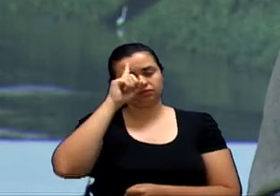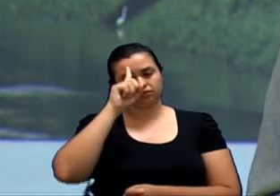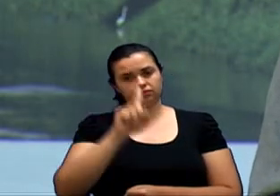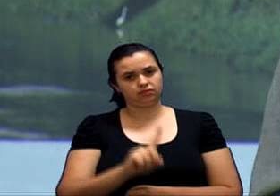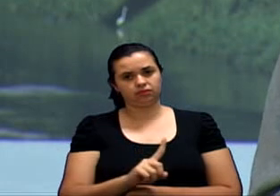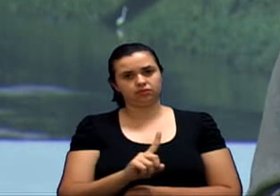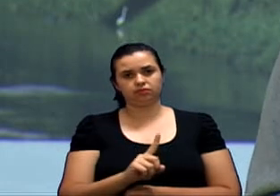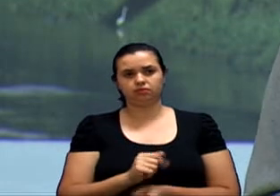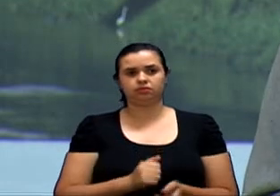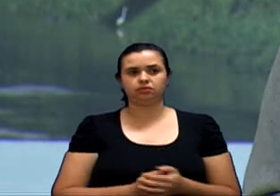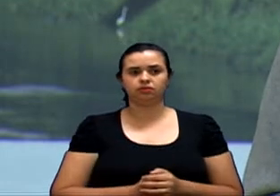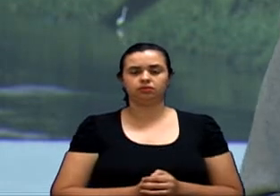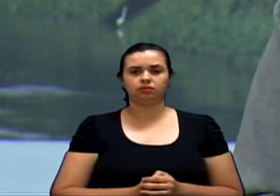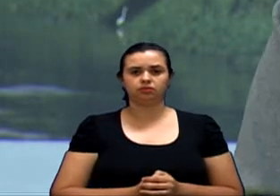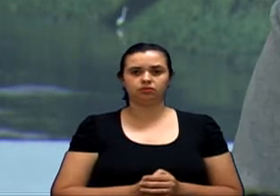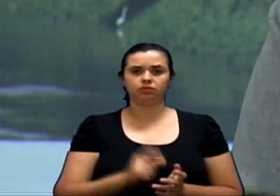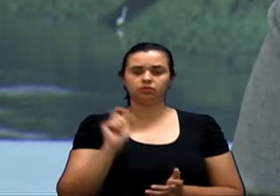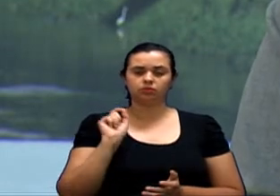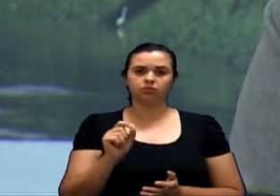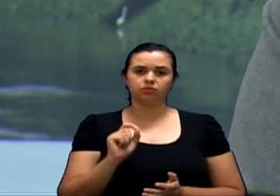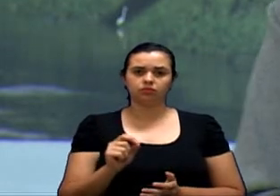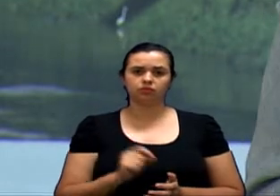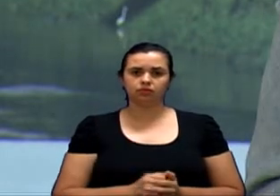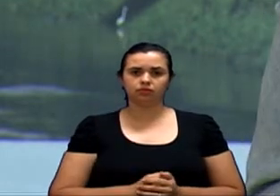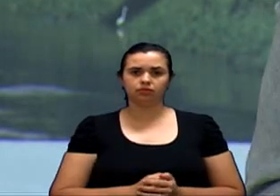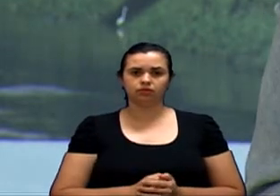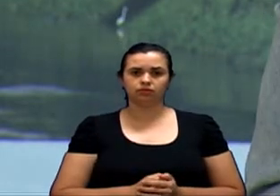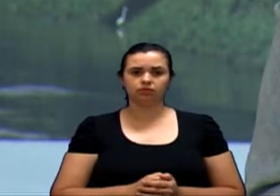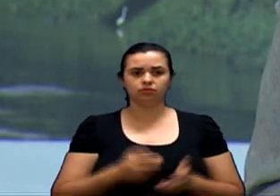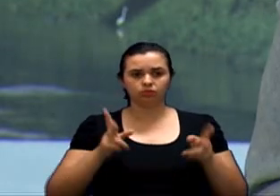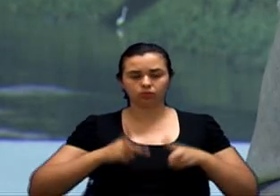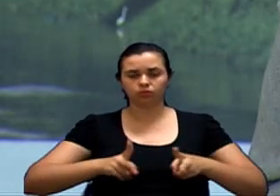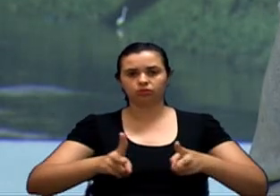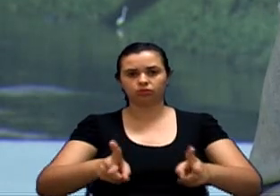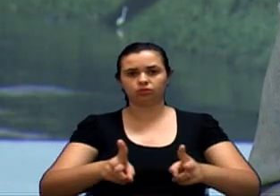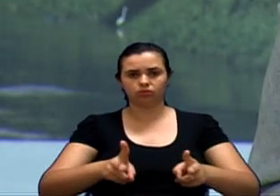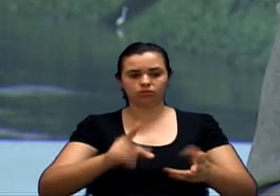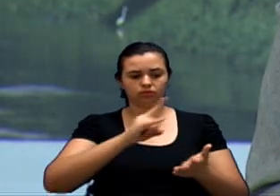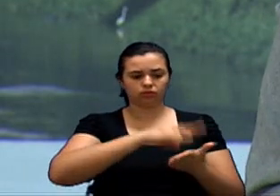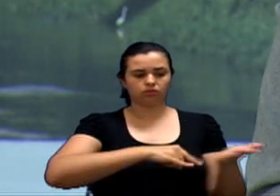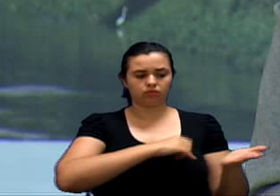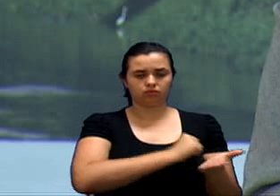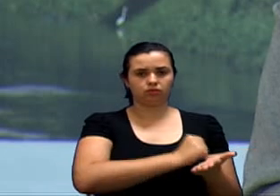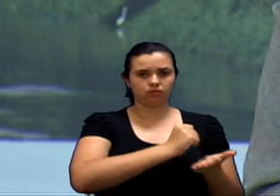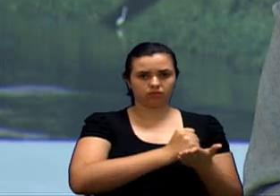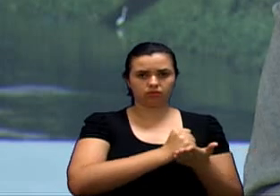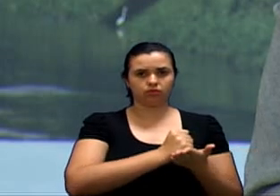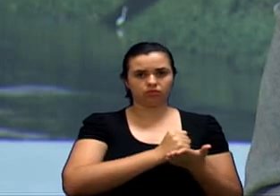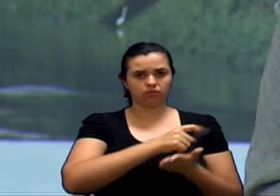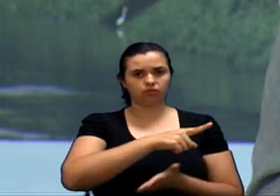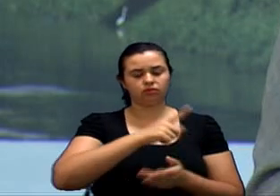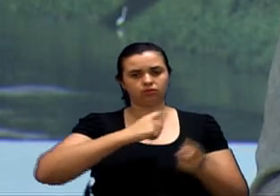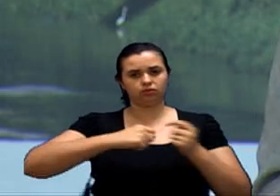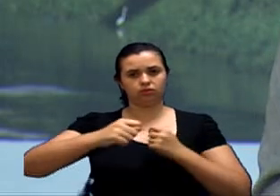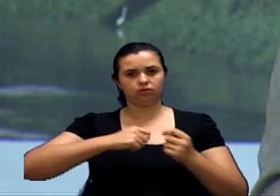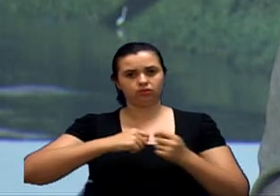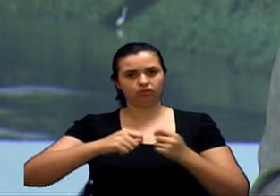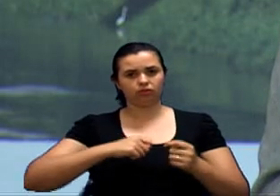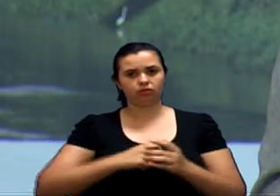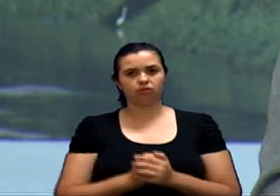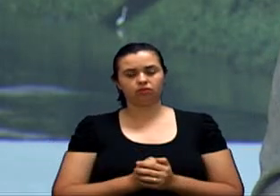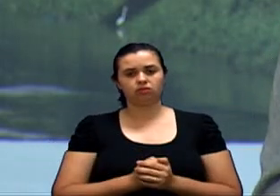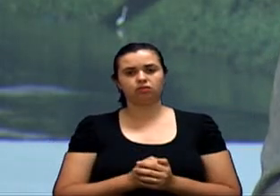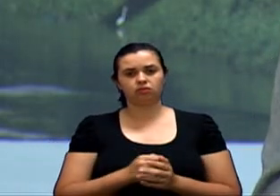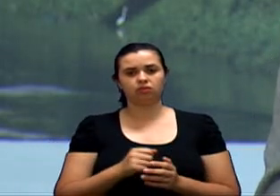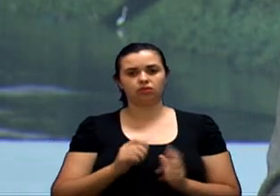outra situação que não seja a postergação da Santa Casa na administração da UPH